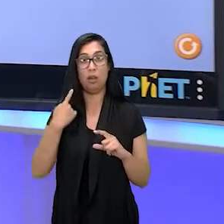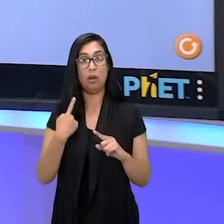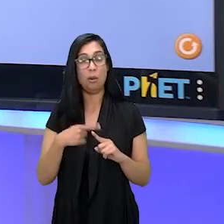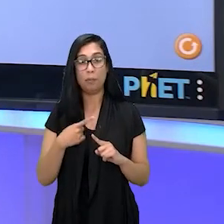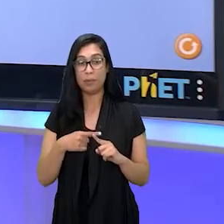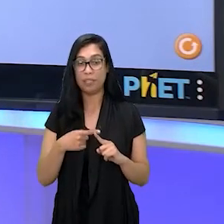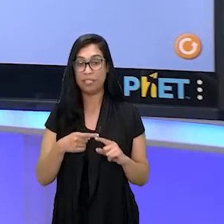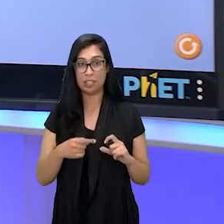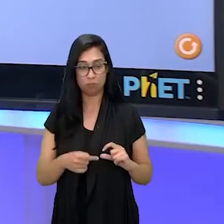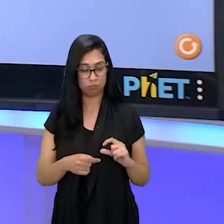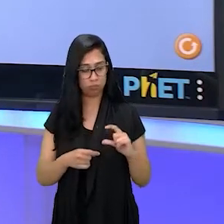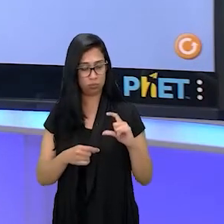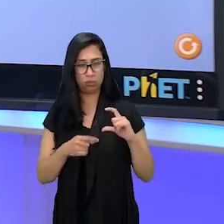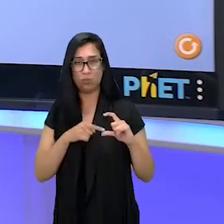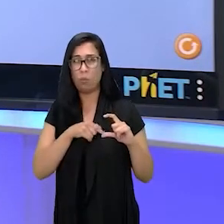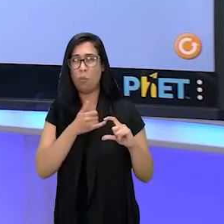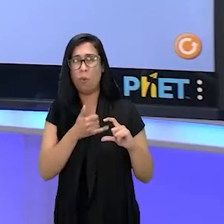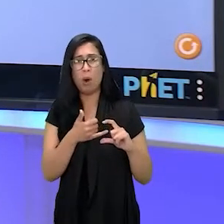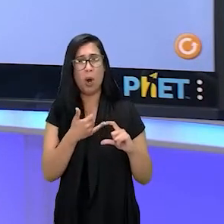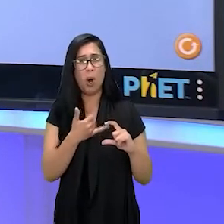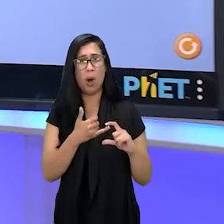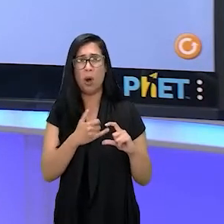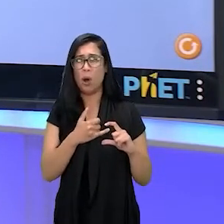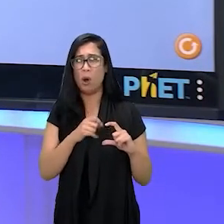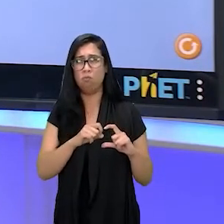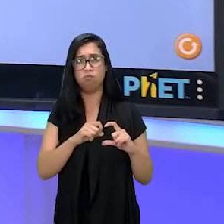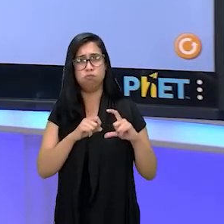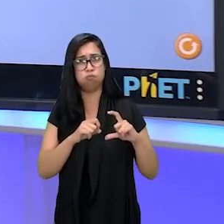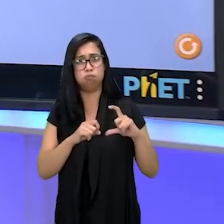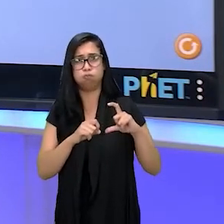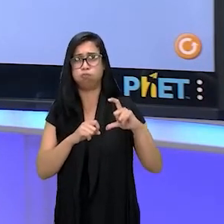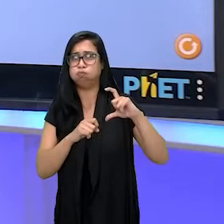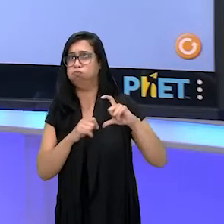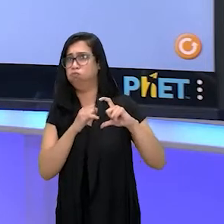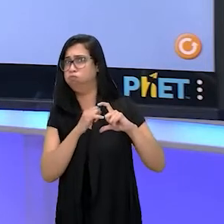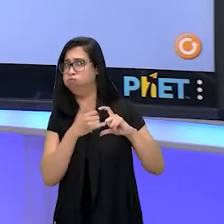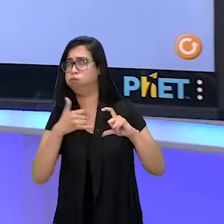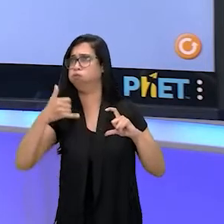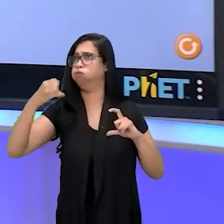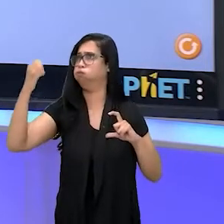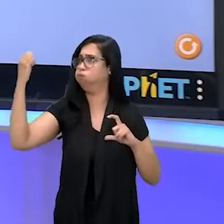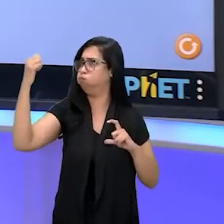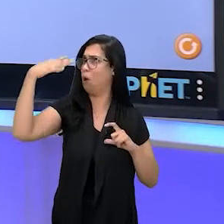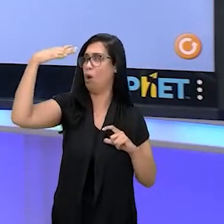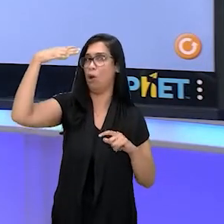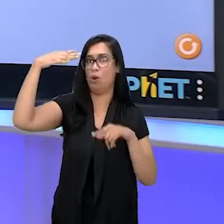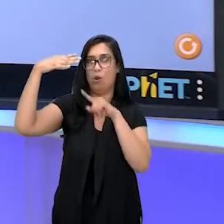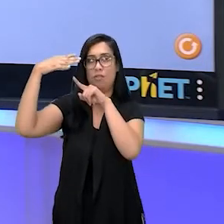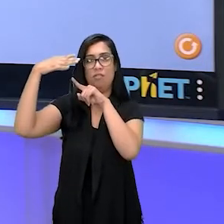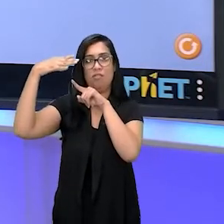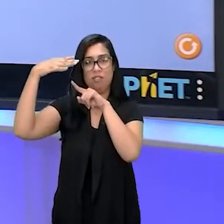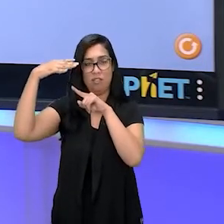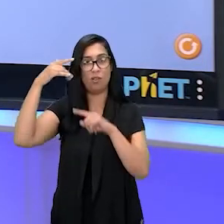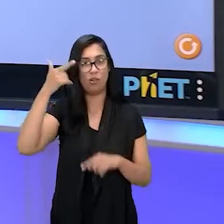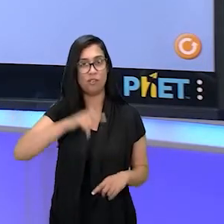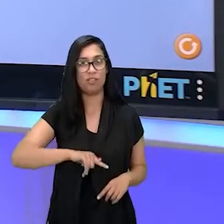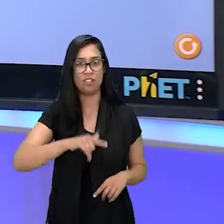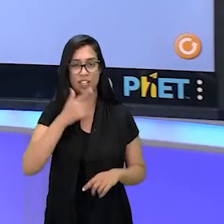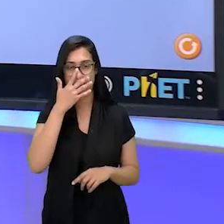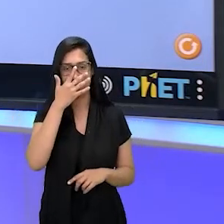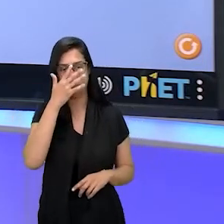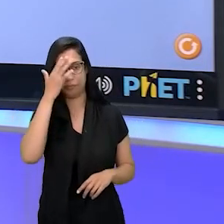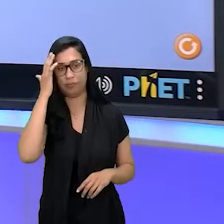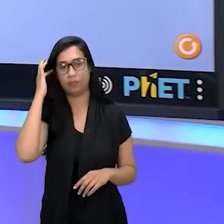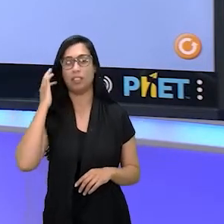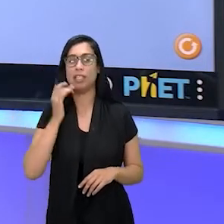Olha, a lâmpada acende, tá vendo? Então, vamos continuar. Olha o papel do resistor, ó. Digamos que aqui eu queira